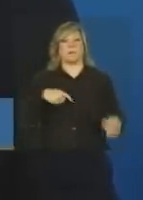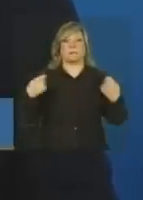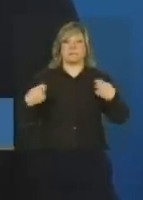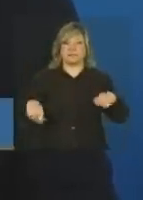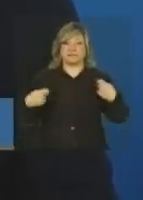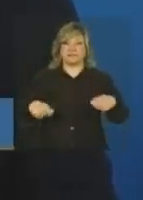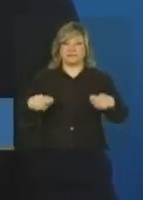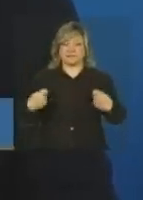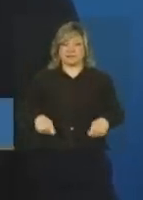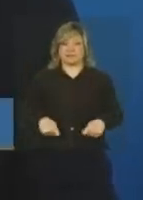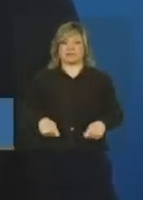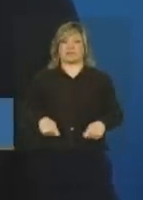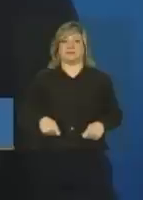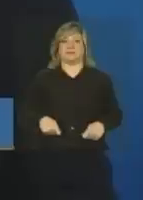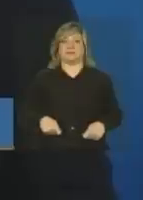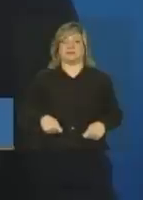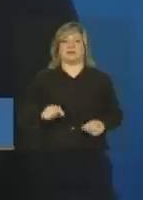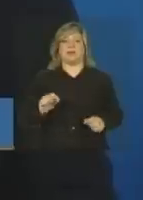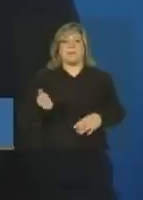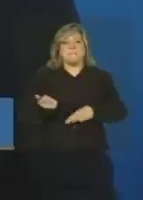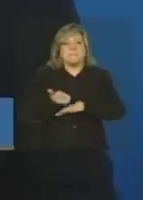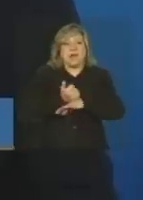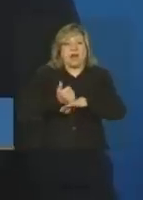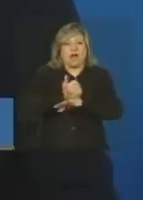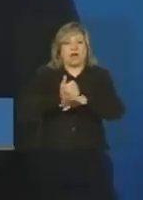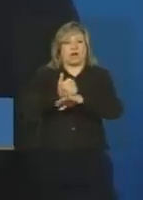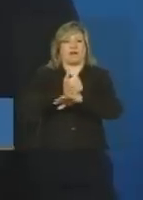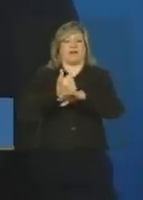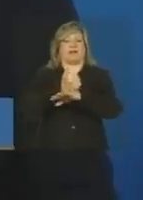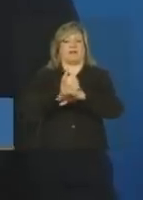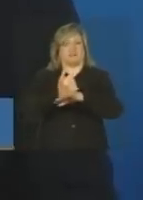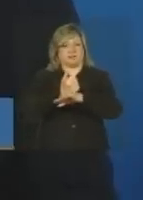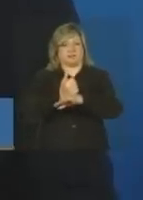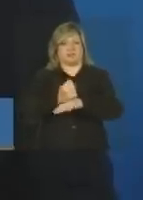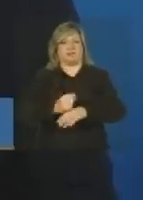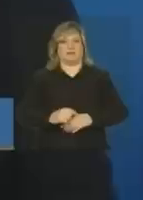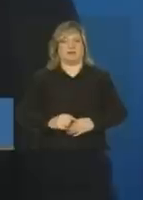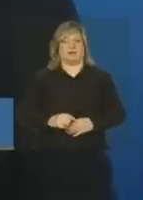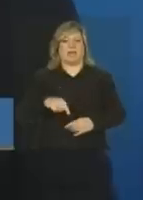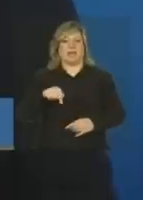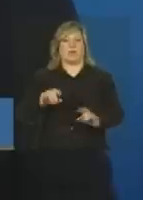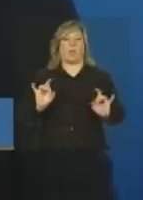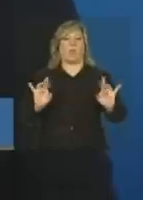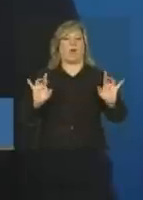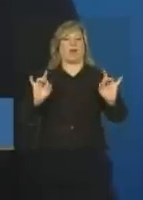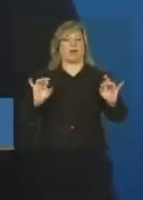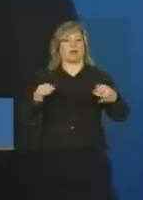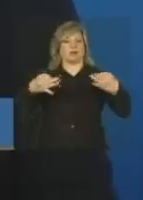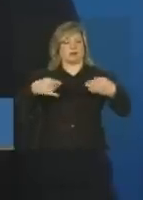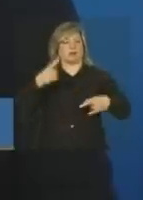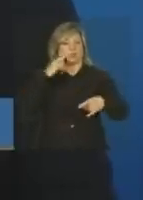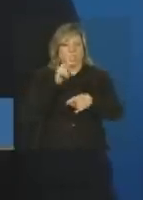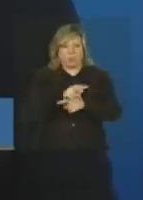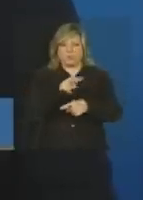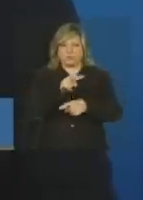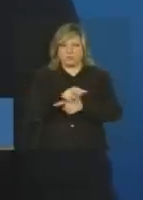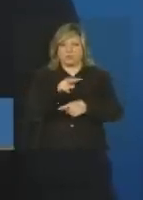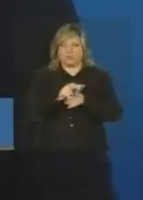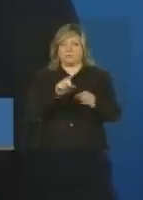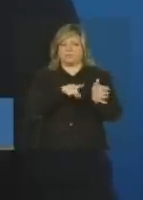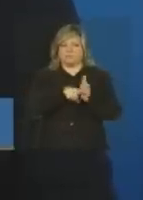precisa, de certa maneira, aprimorar, né, essa qualidade desse acompanhamento,